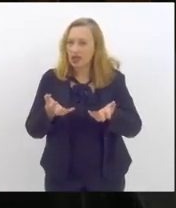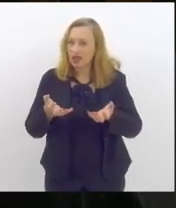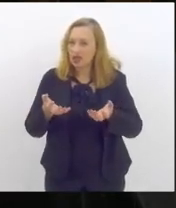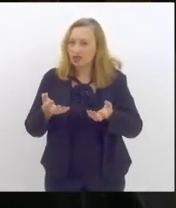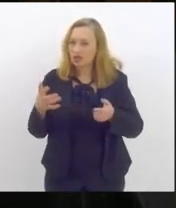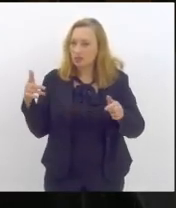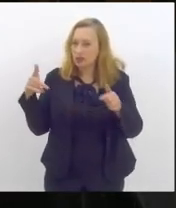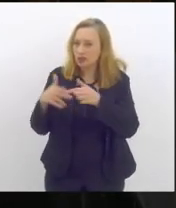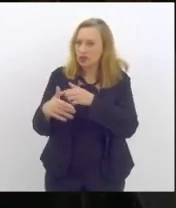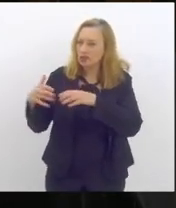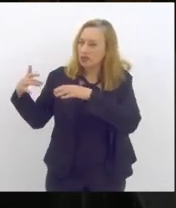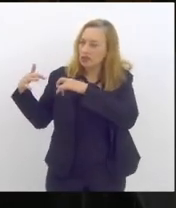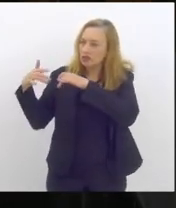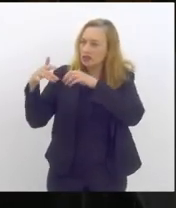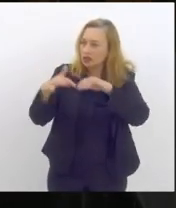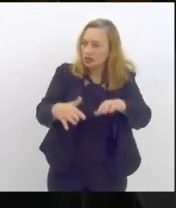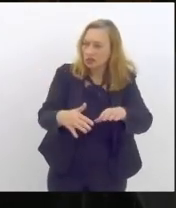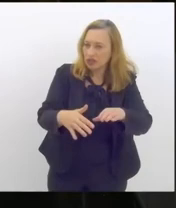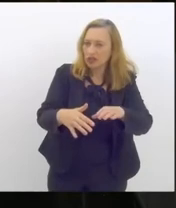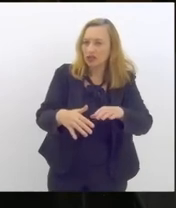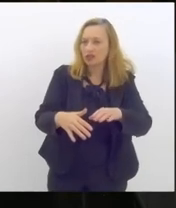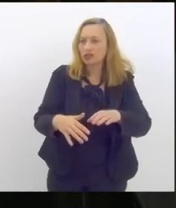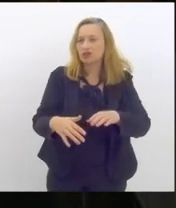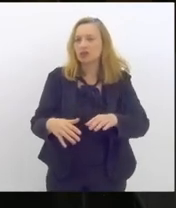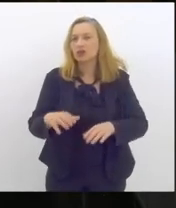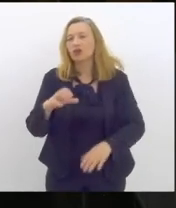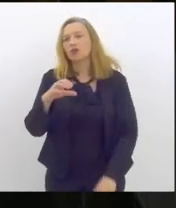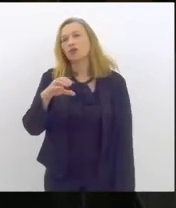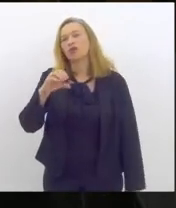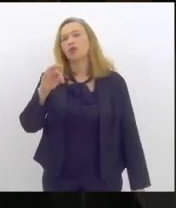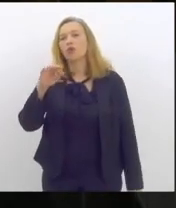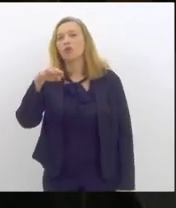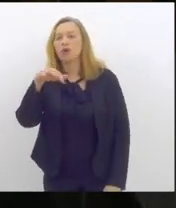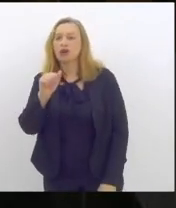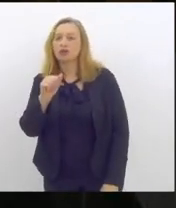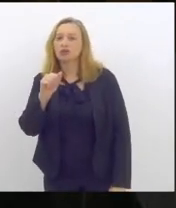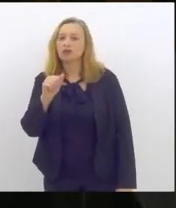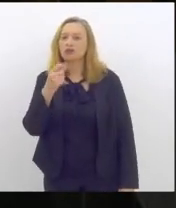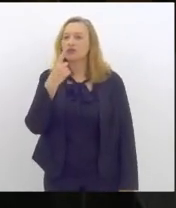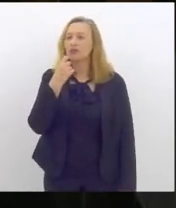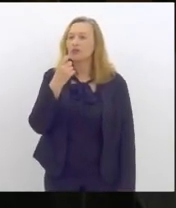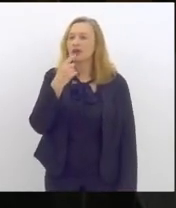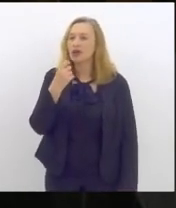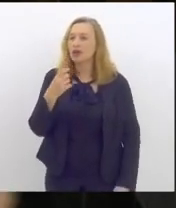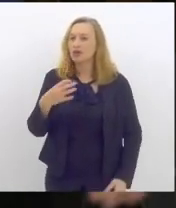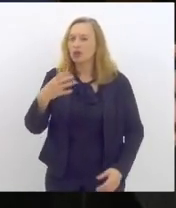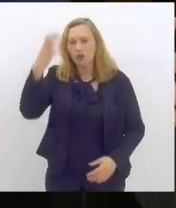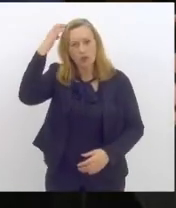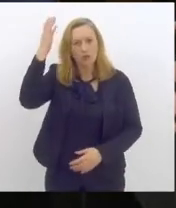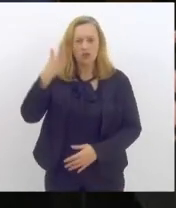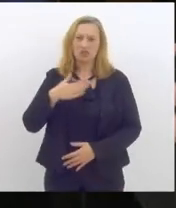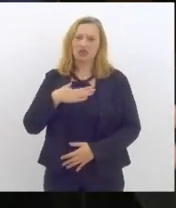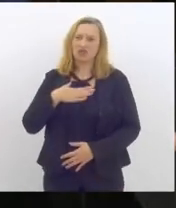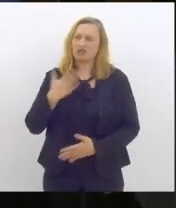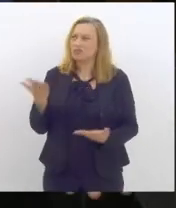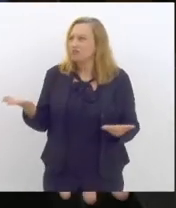invasão do Comando Vermelho hoje em Maricá na minha conta hora